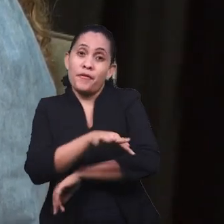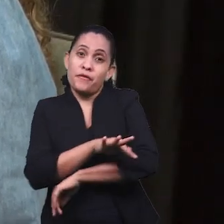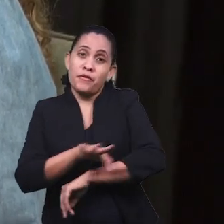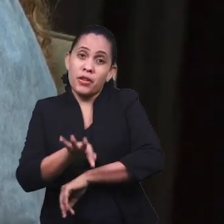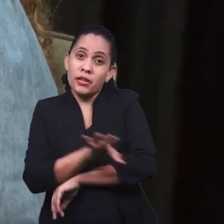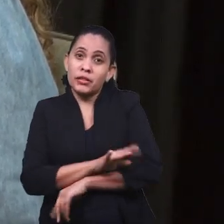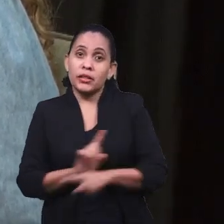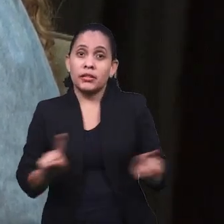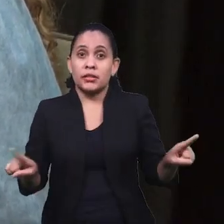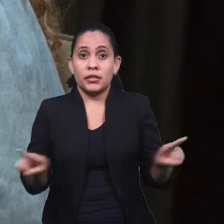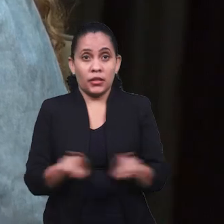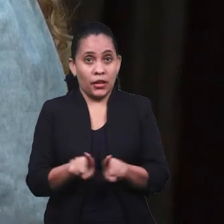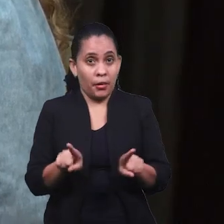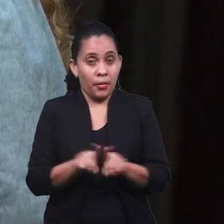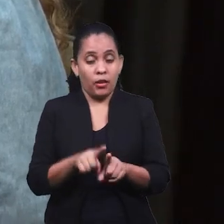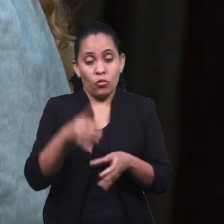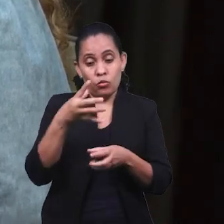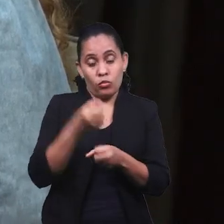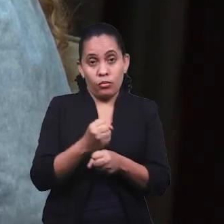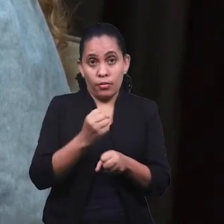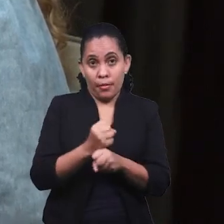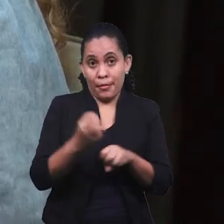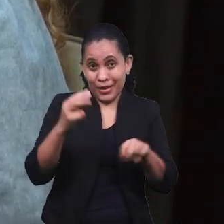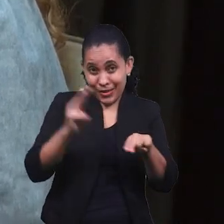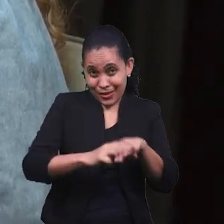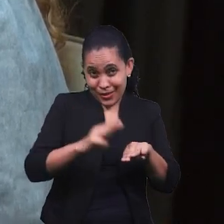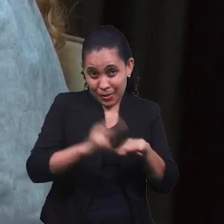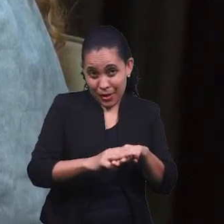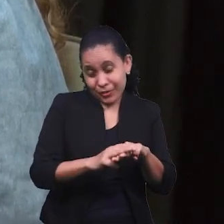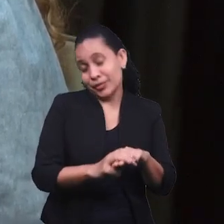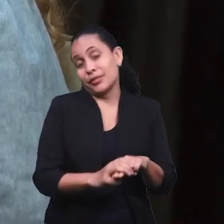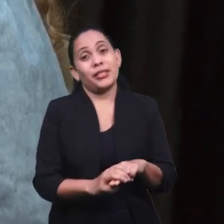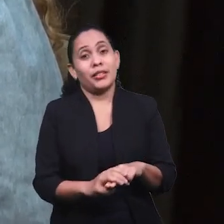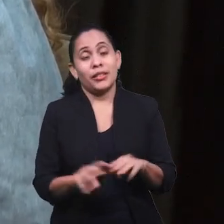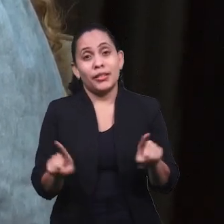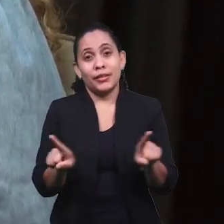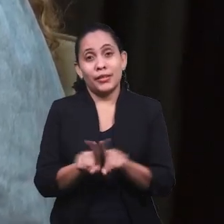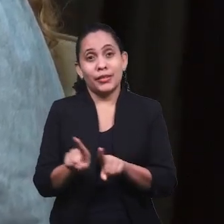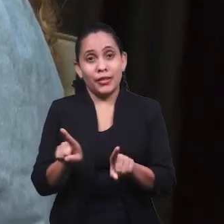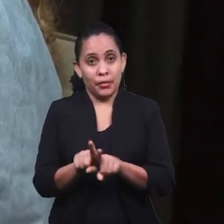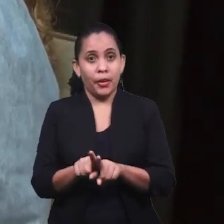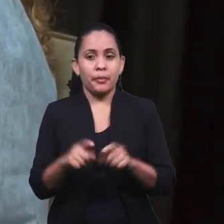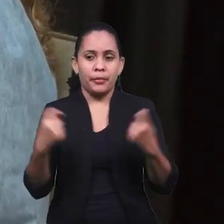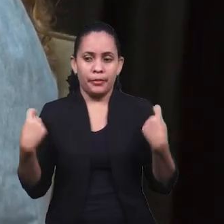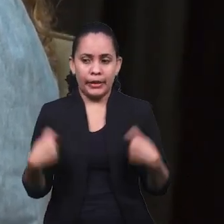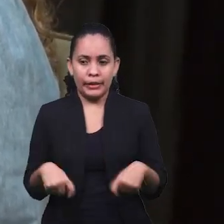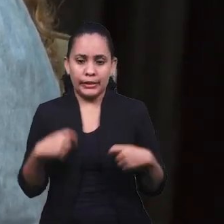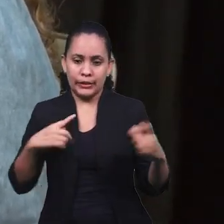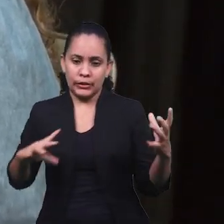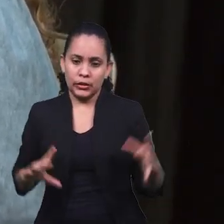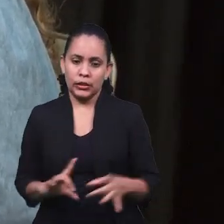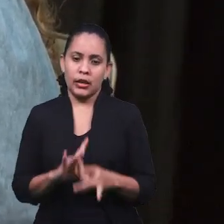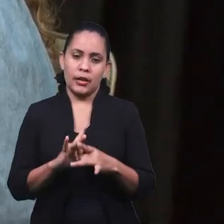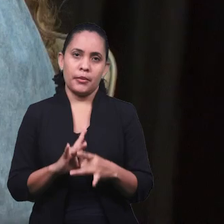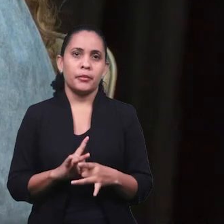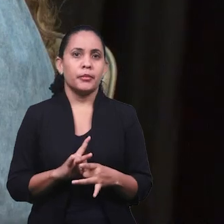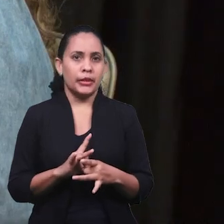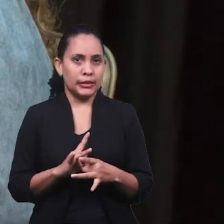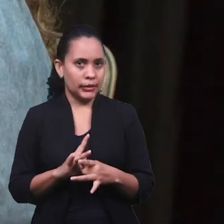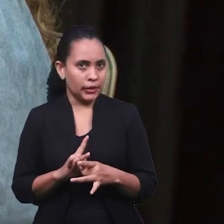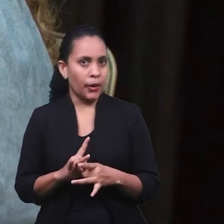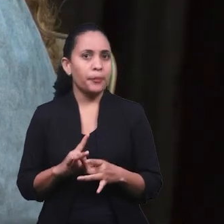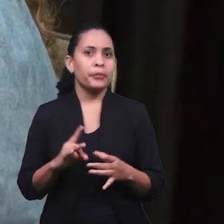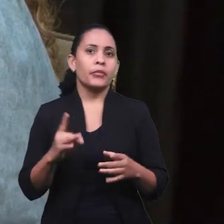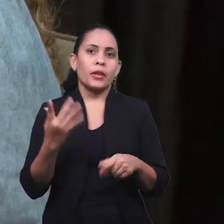essa comunicação com esse hardware. Então, é uma linguagem de baixo nível, bastante técnica, Hum. mas também são vistos, é